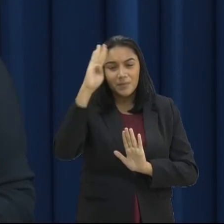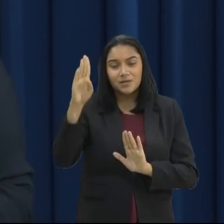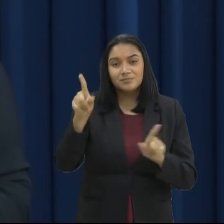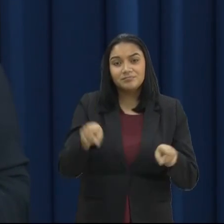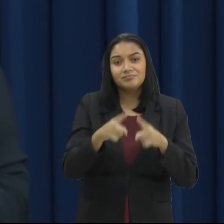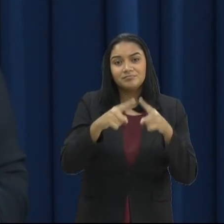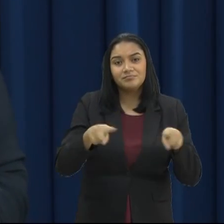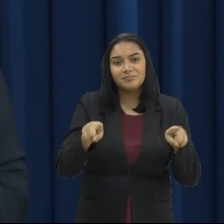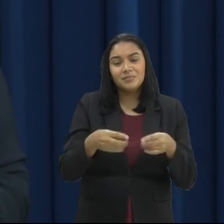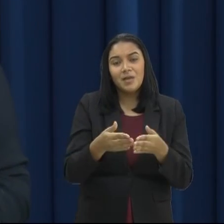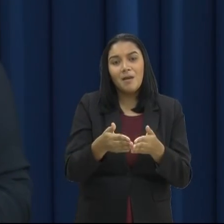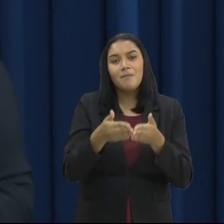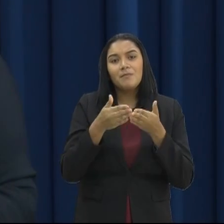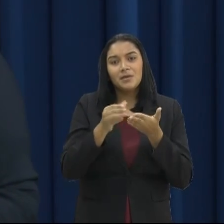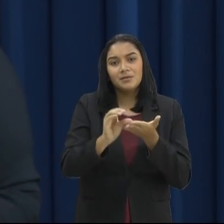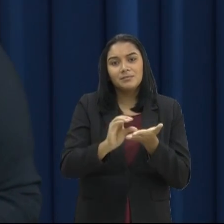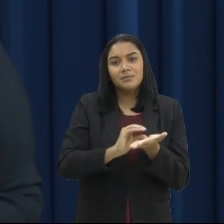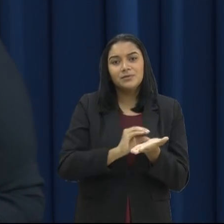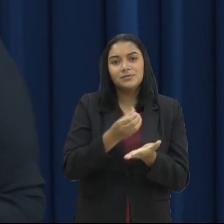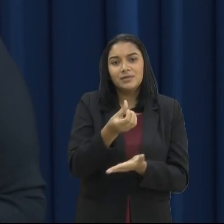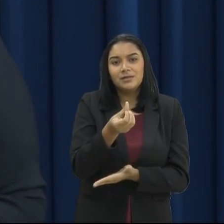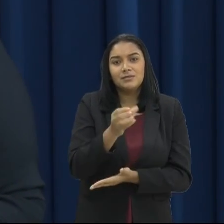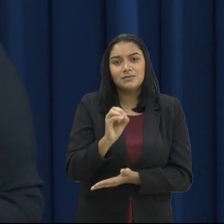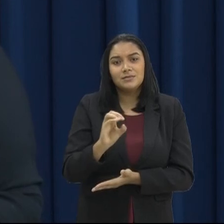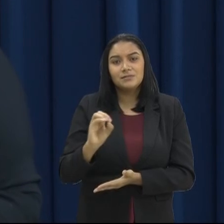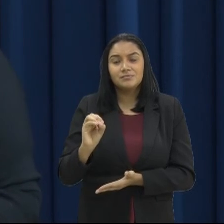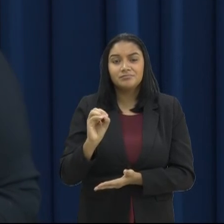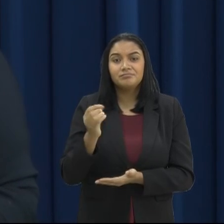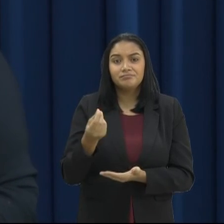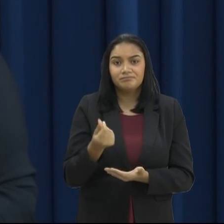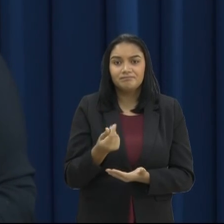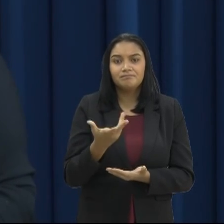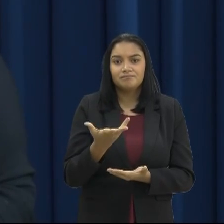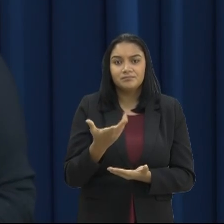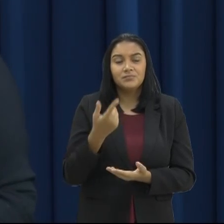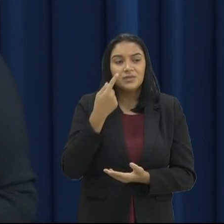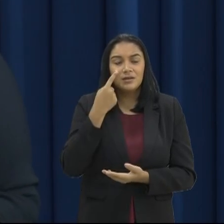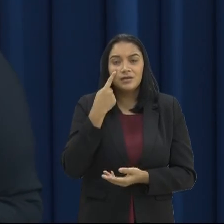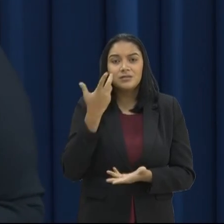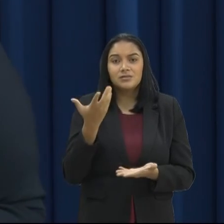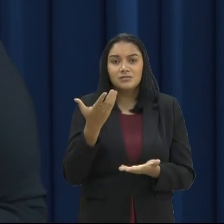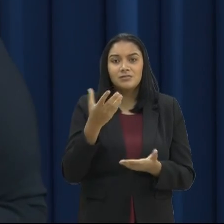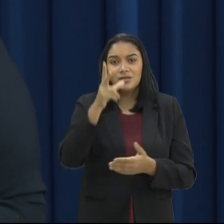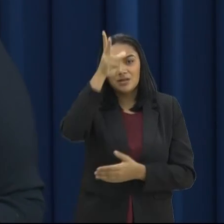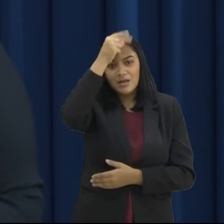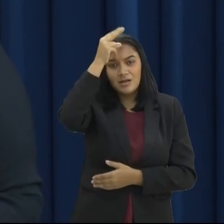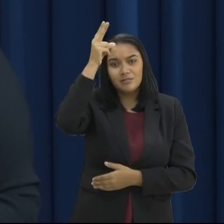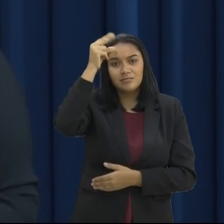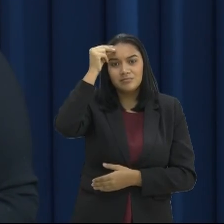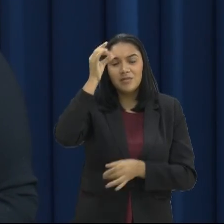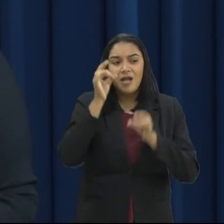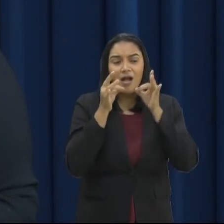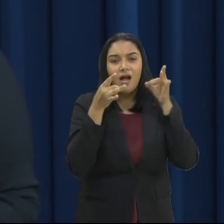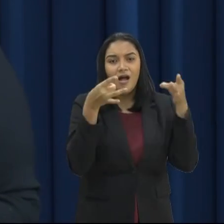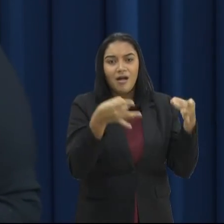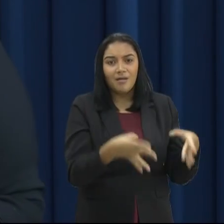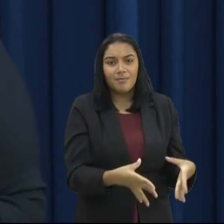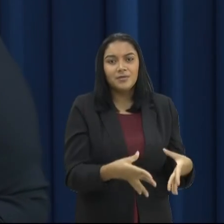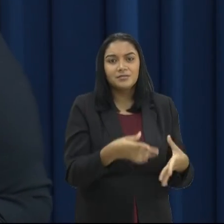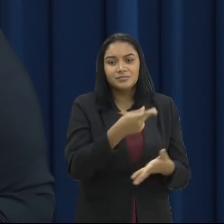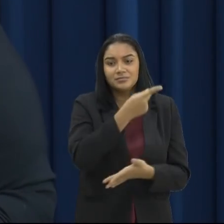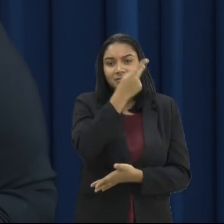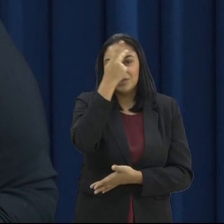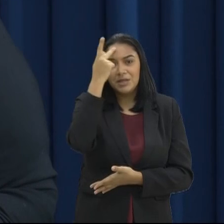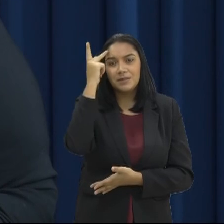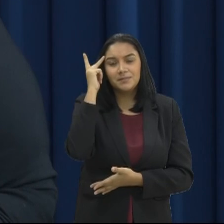música, pedindo auxílio. Porque o que a gente viu por parte da gestão da prefeitura foi um total abandono com relação